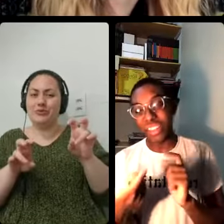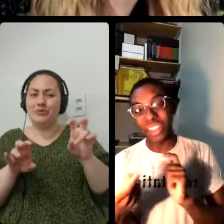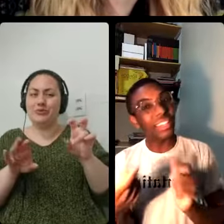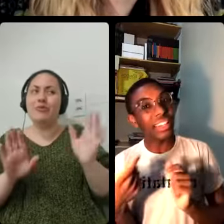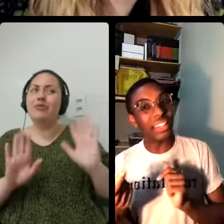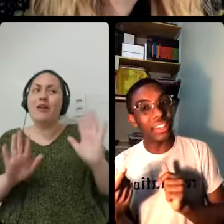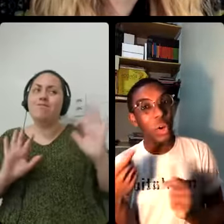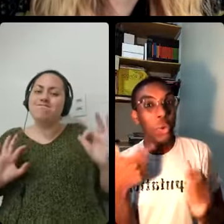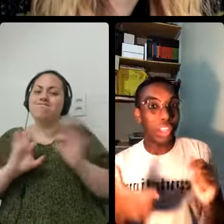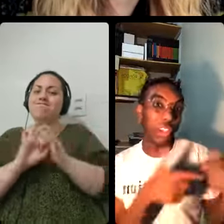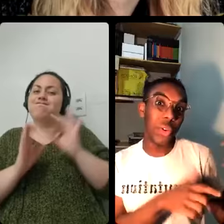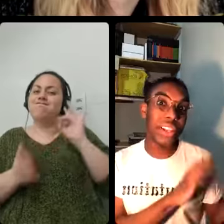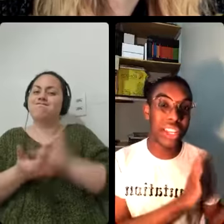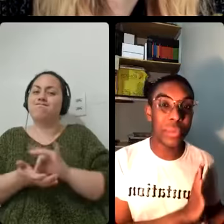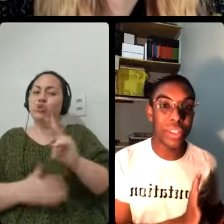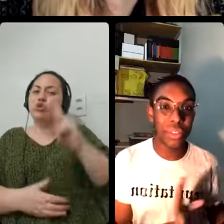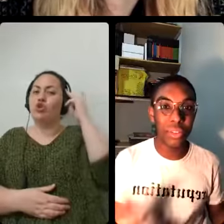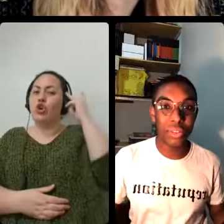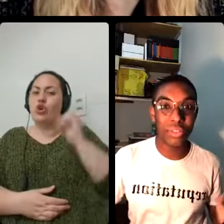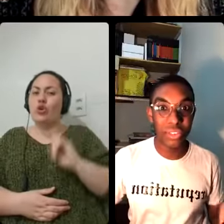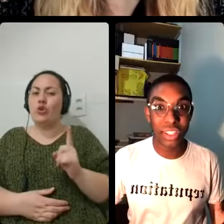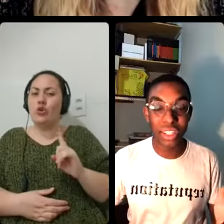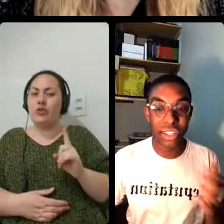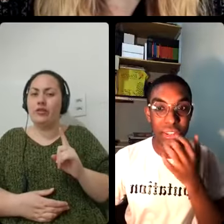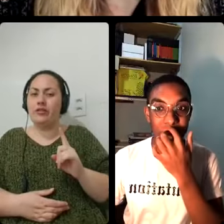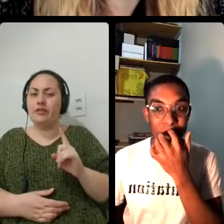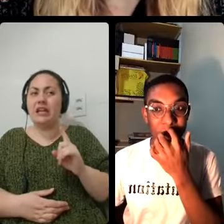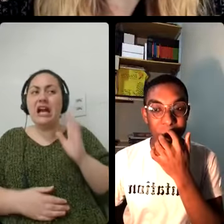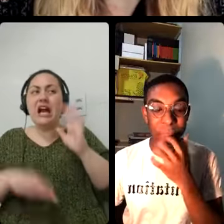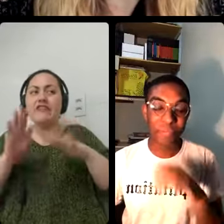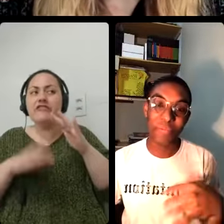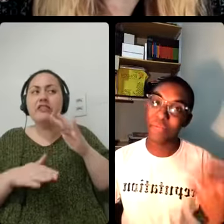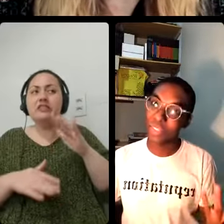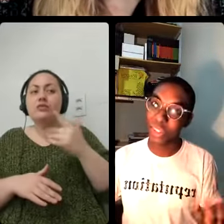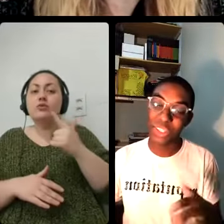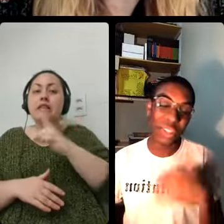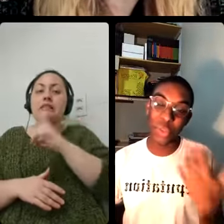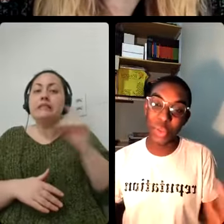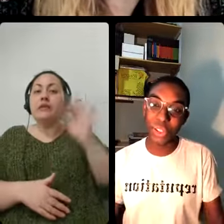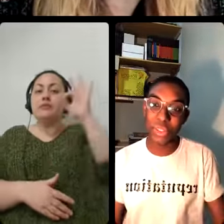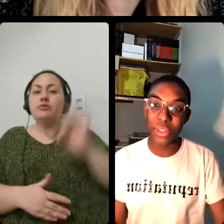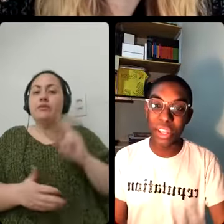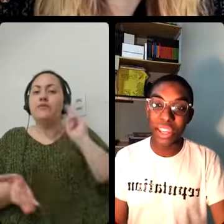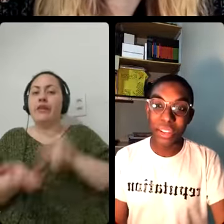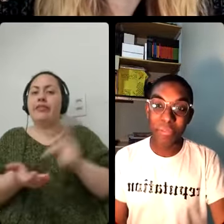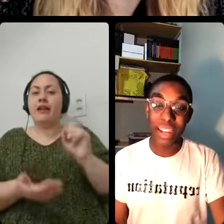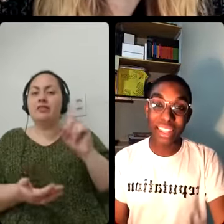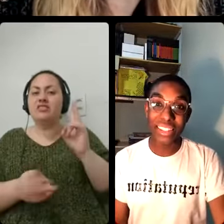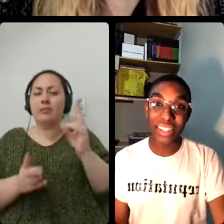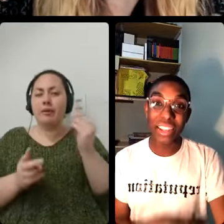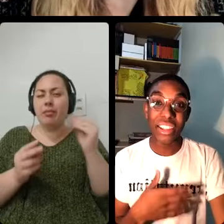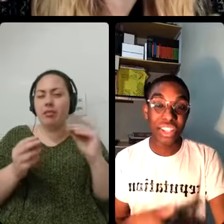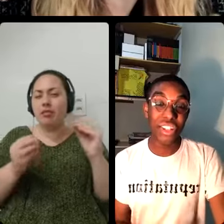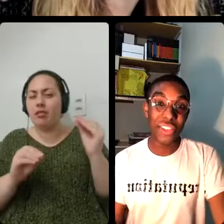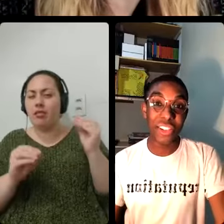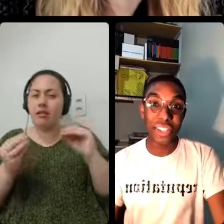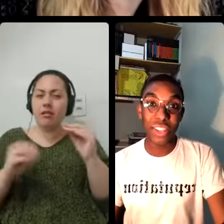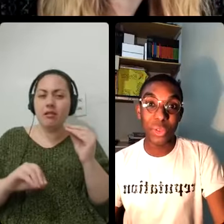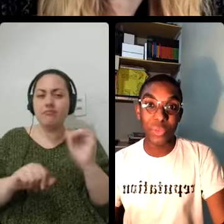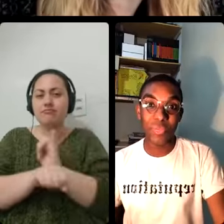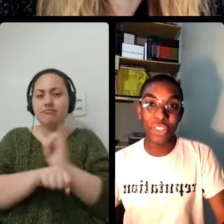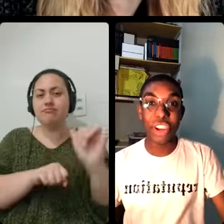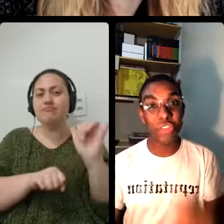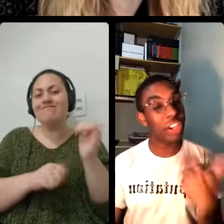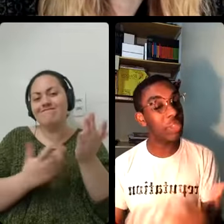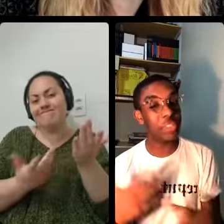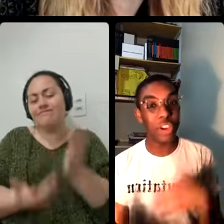a verdadeira, ou então não é 100% verdadeira, né? uhum, Então tem uhum. tudo isso. Mas, que nem a gente estava